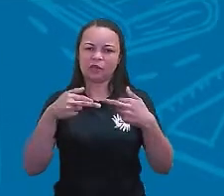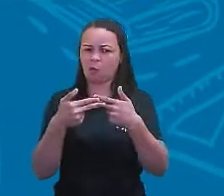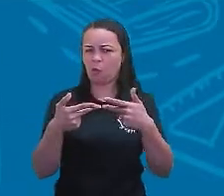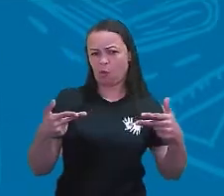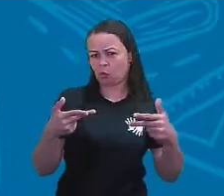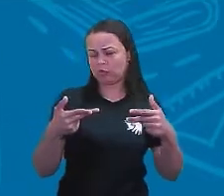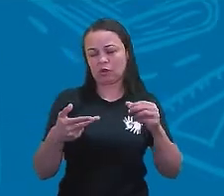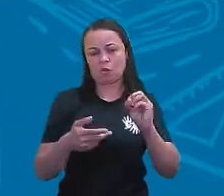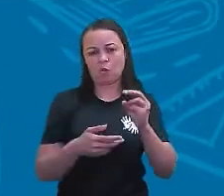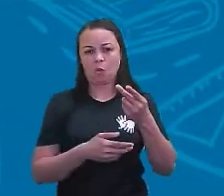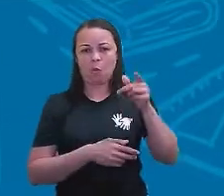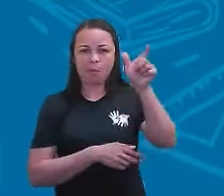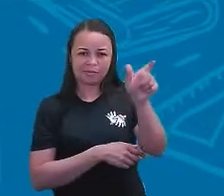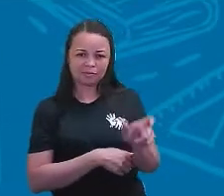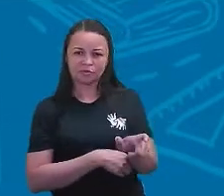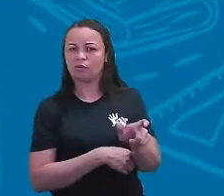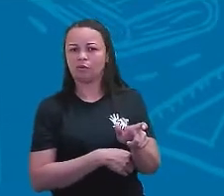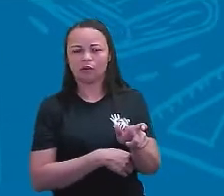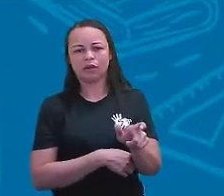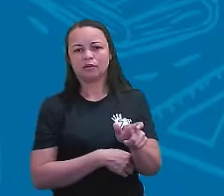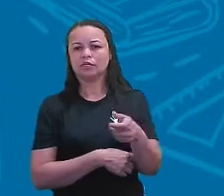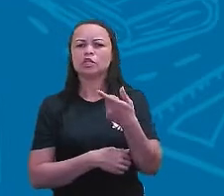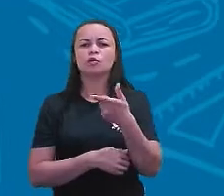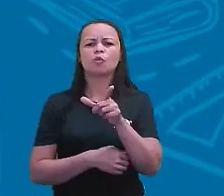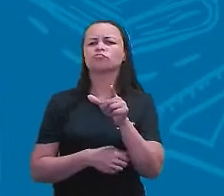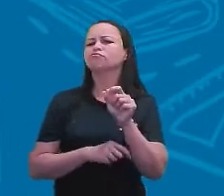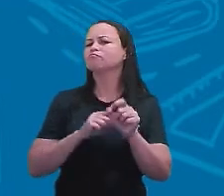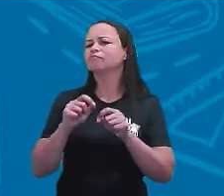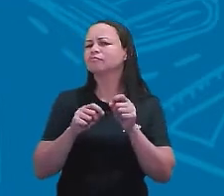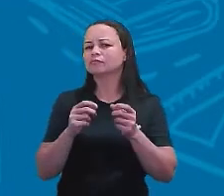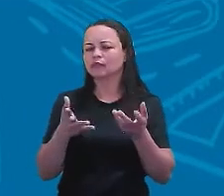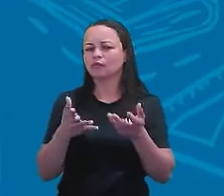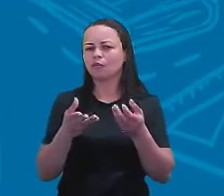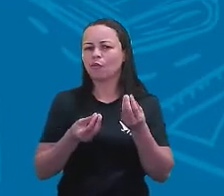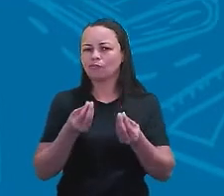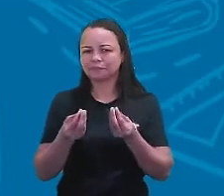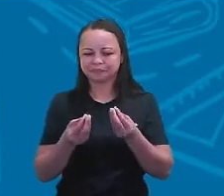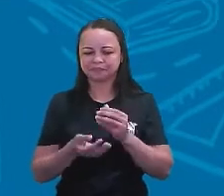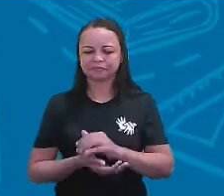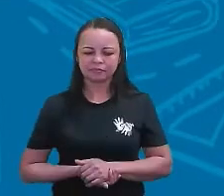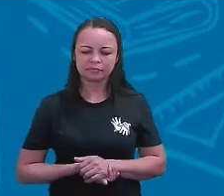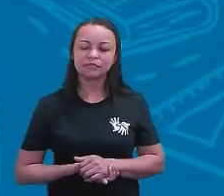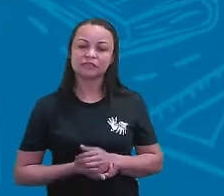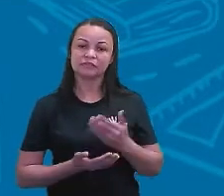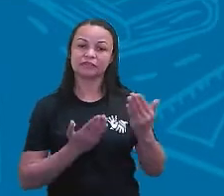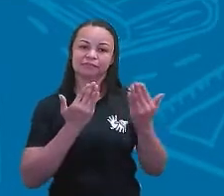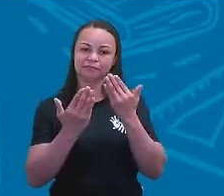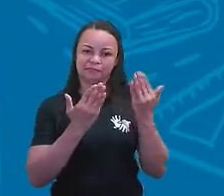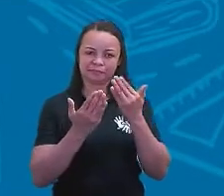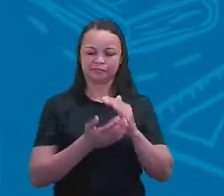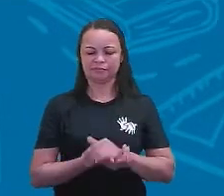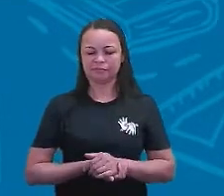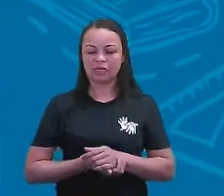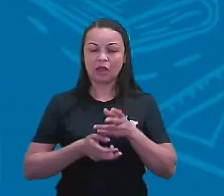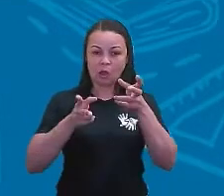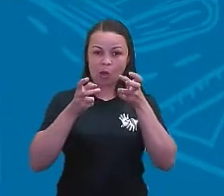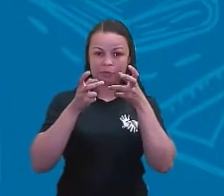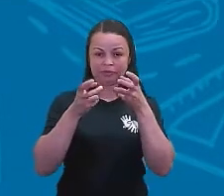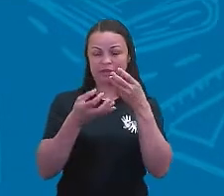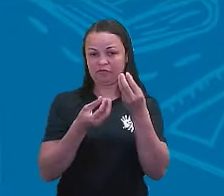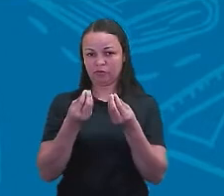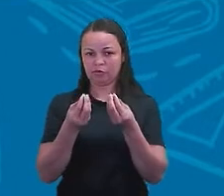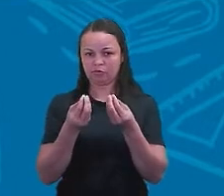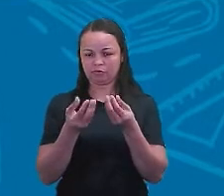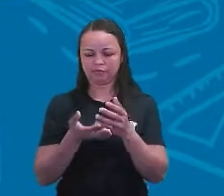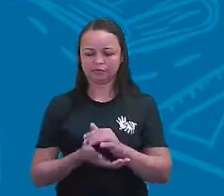ou pessoa e outra. E aí, como é que a gente faz isso? Através de uma comparação. Vê aí a formação, como é que